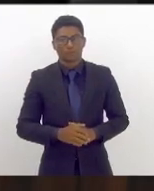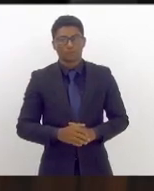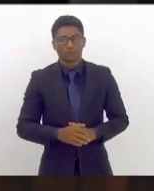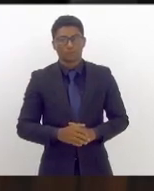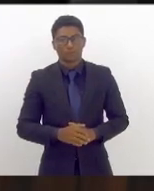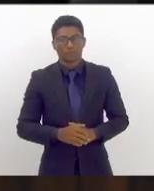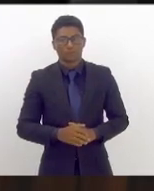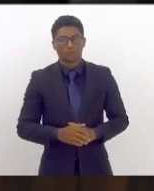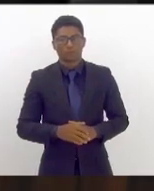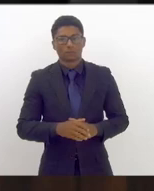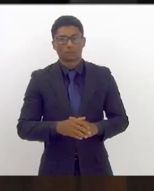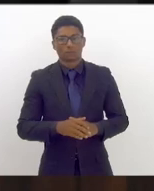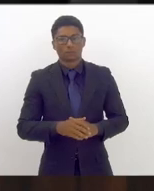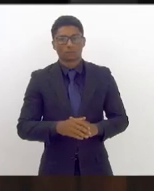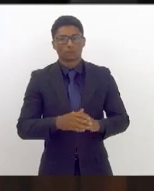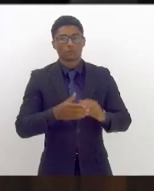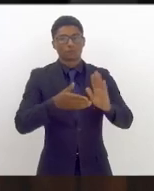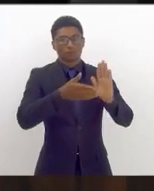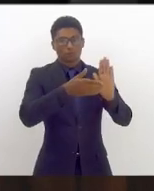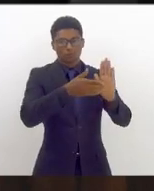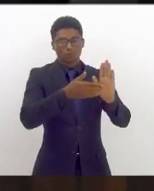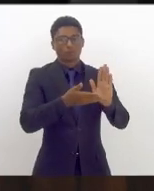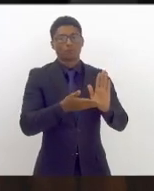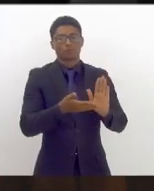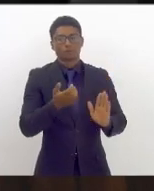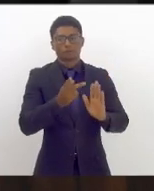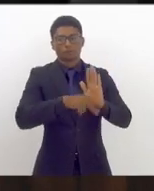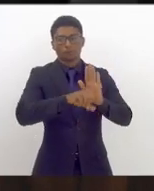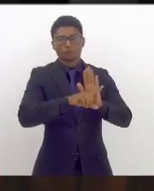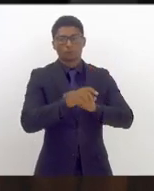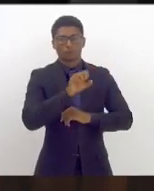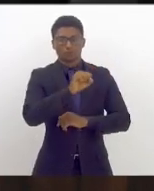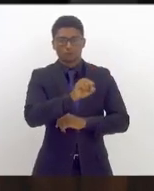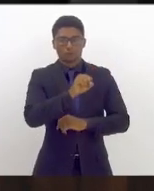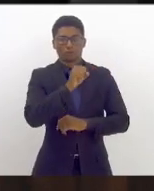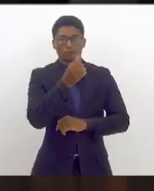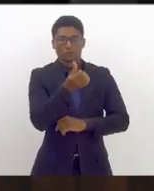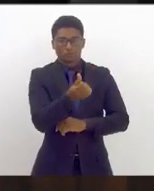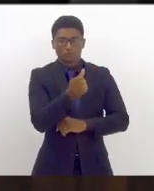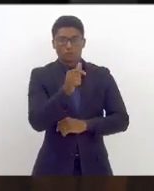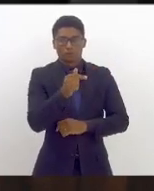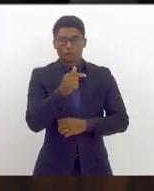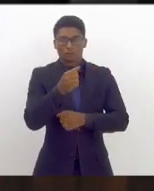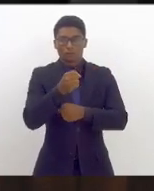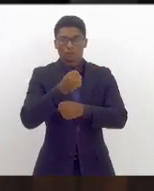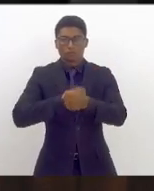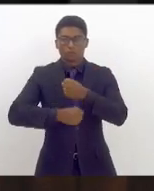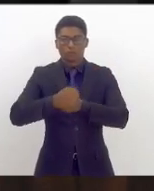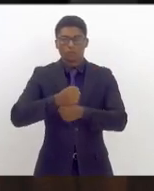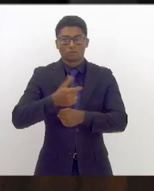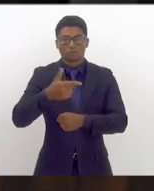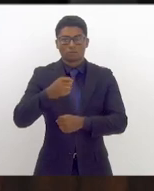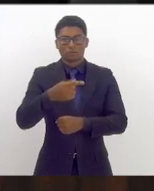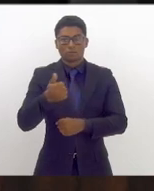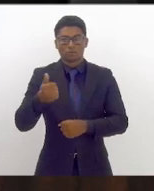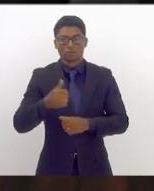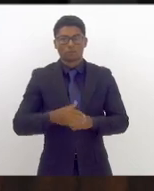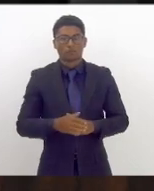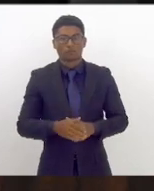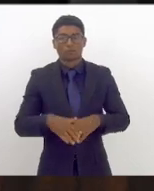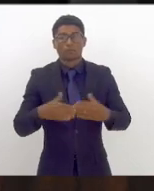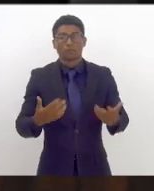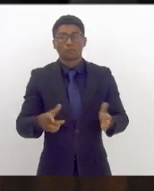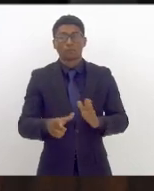Então tá retirado de pauta o projeto de lei 86721 da mesma forma que fizemos